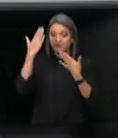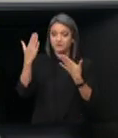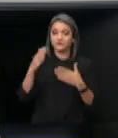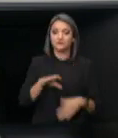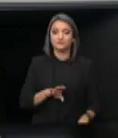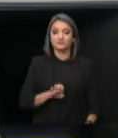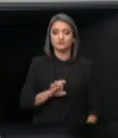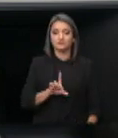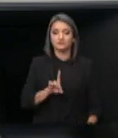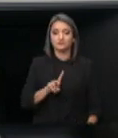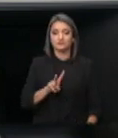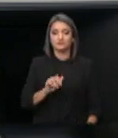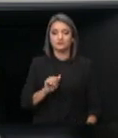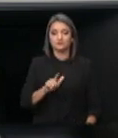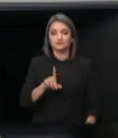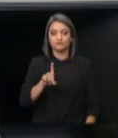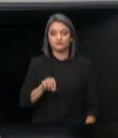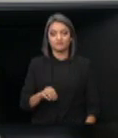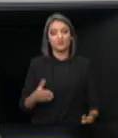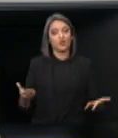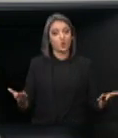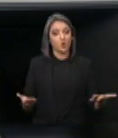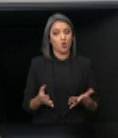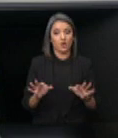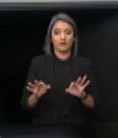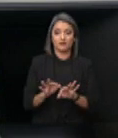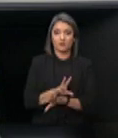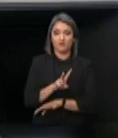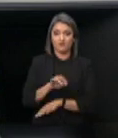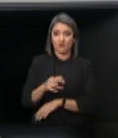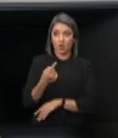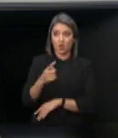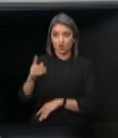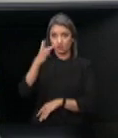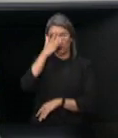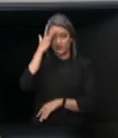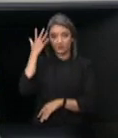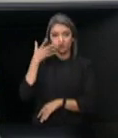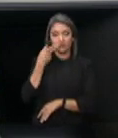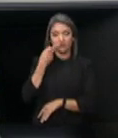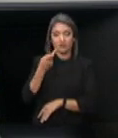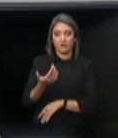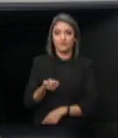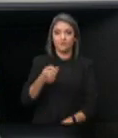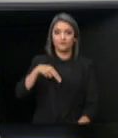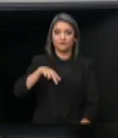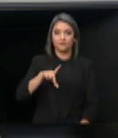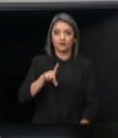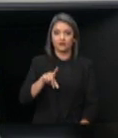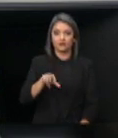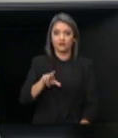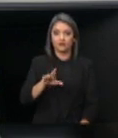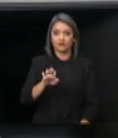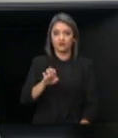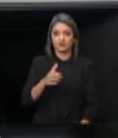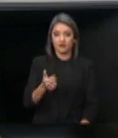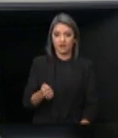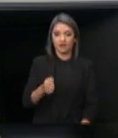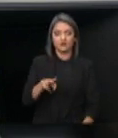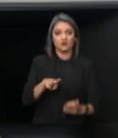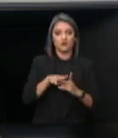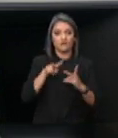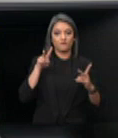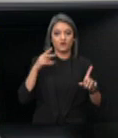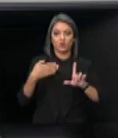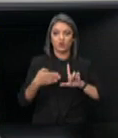e nós vamos encerrar agora a última participação a senhora Andréia Braga no virtual por vídeo